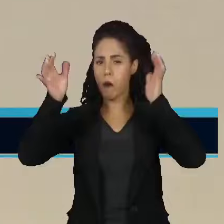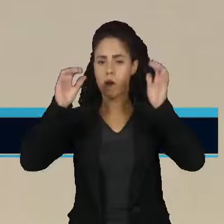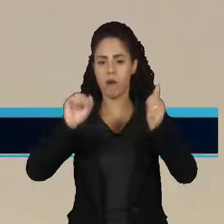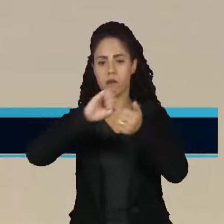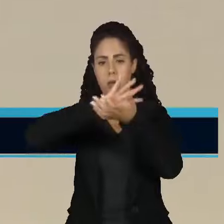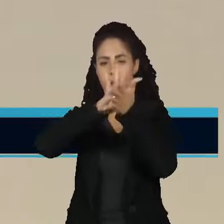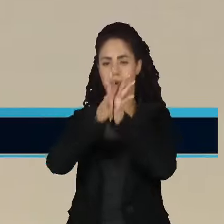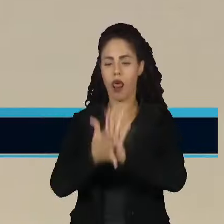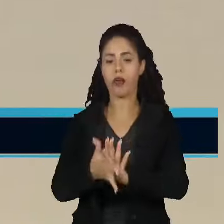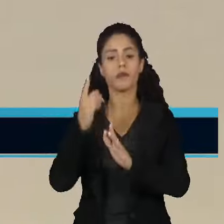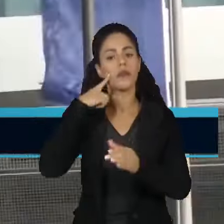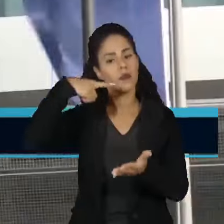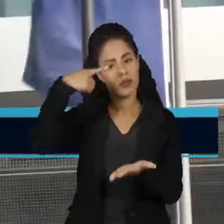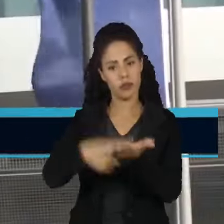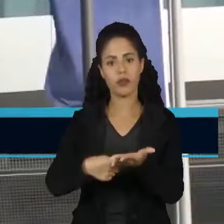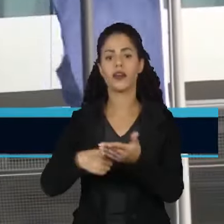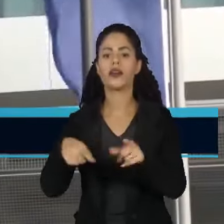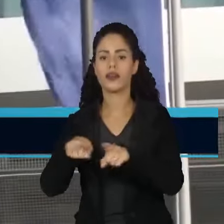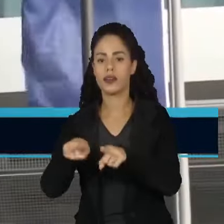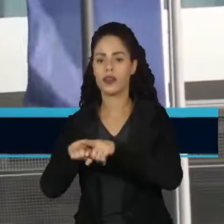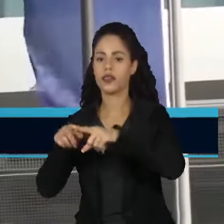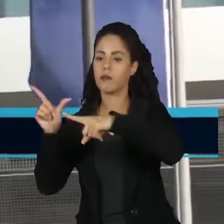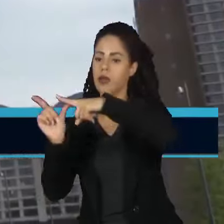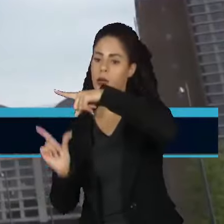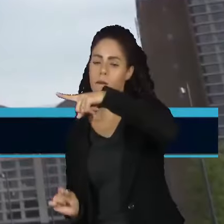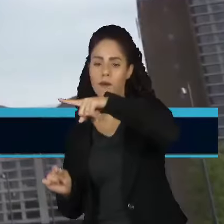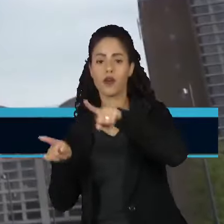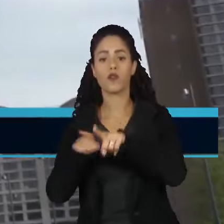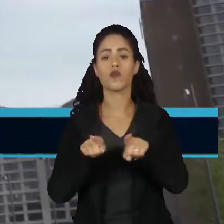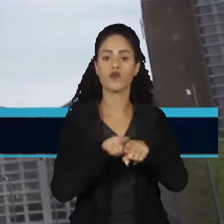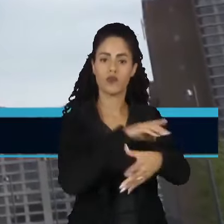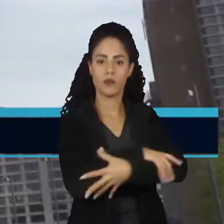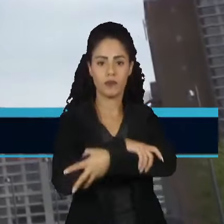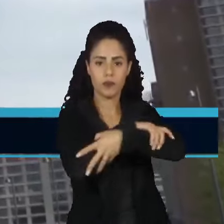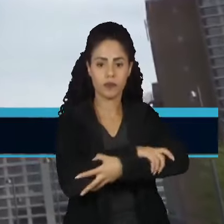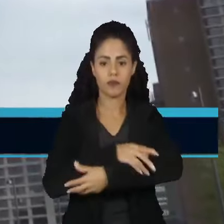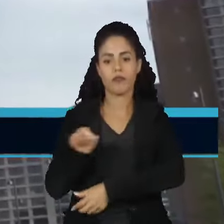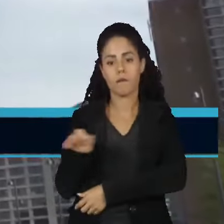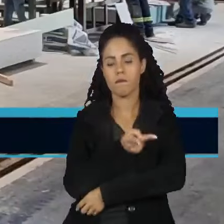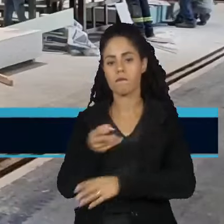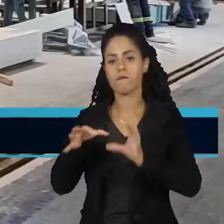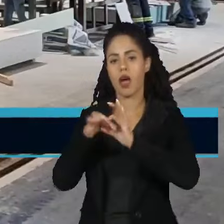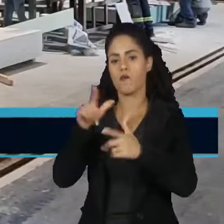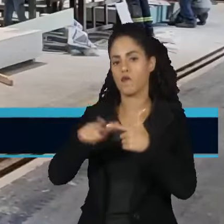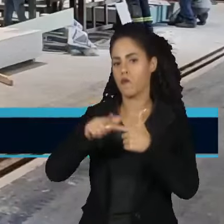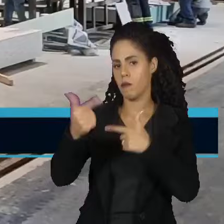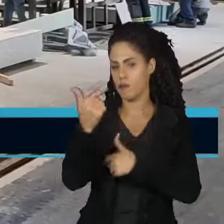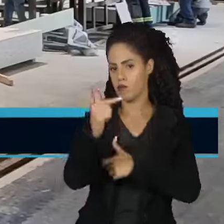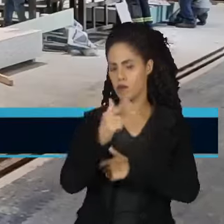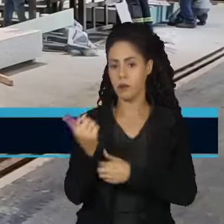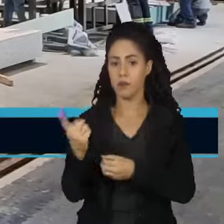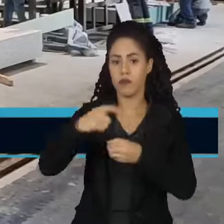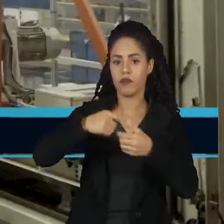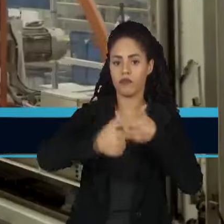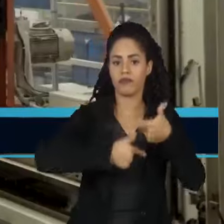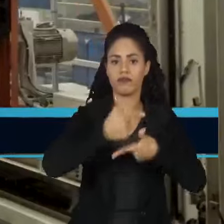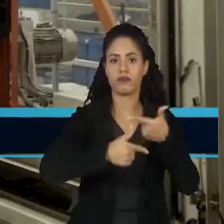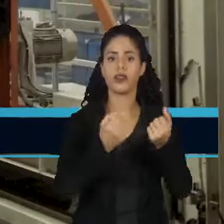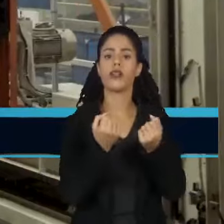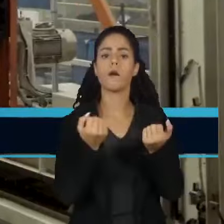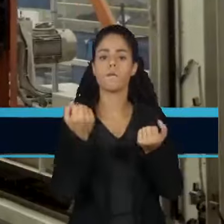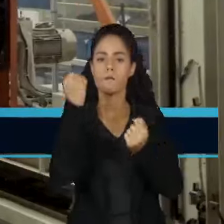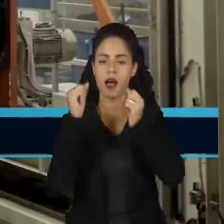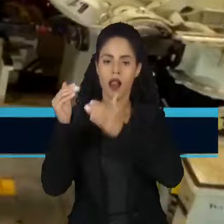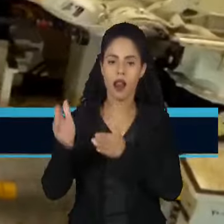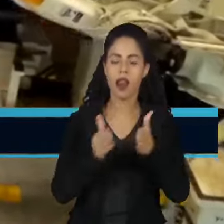de finalizar o acordo Mercosul-União Europeia. Para Haddad, não haveria risco para a retomada da proposta feita